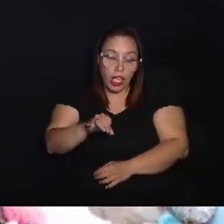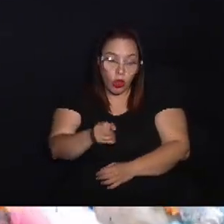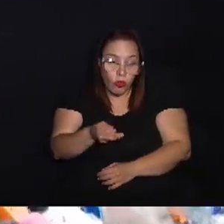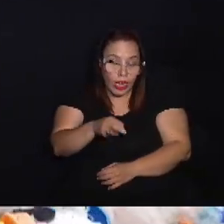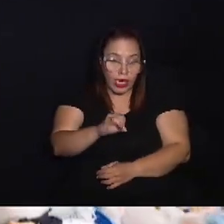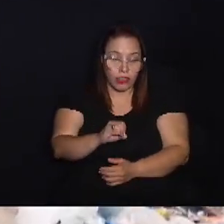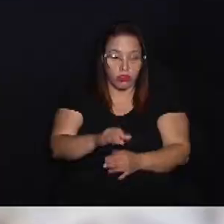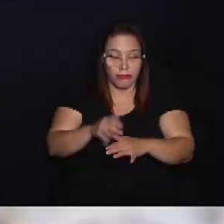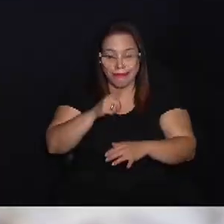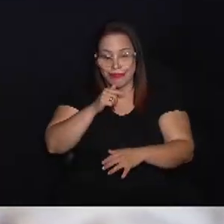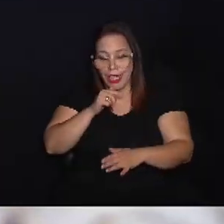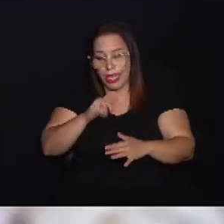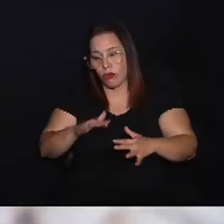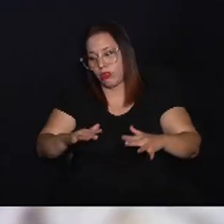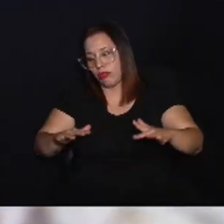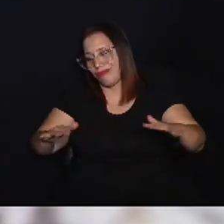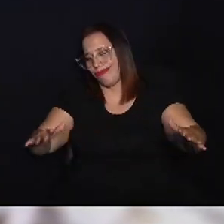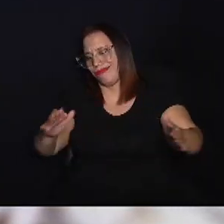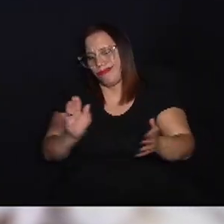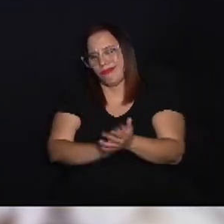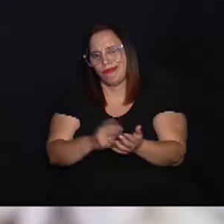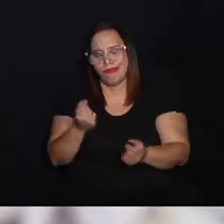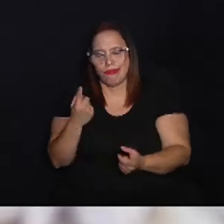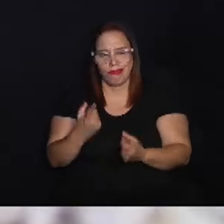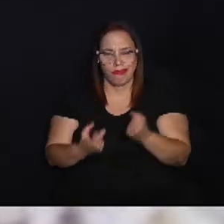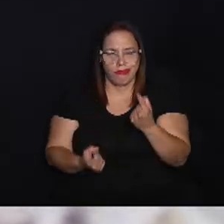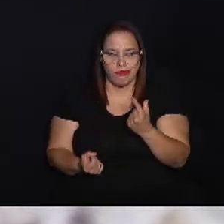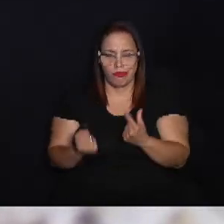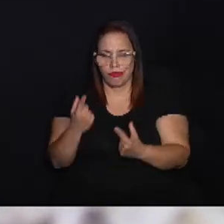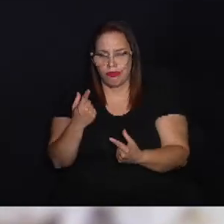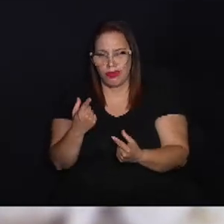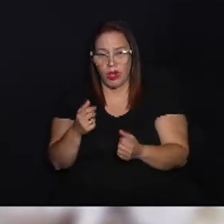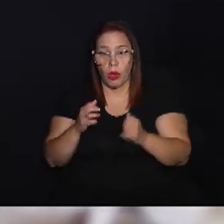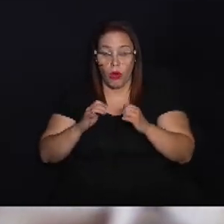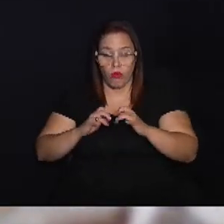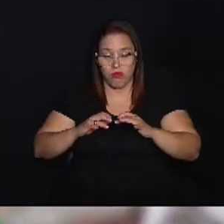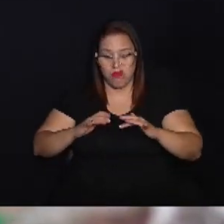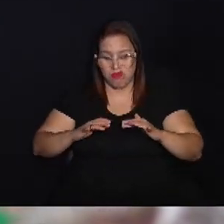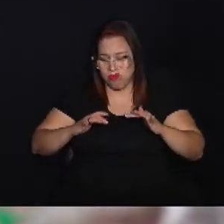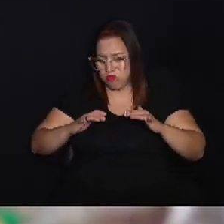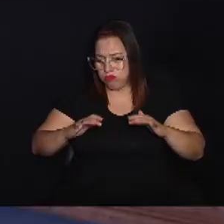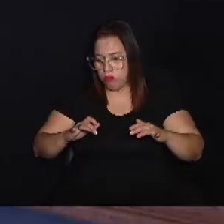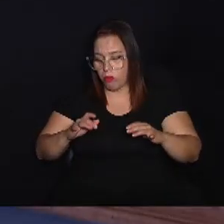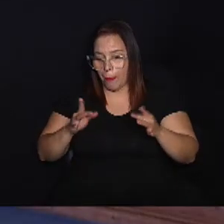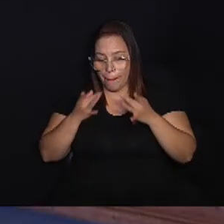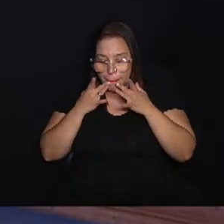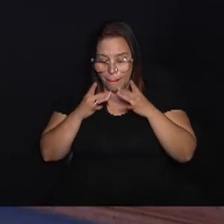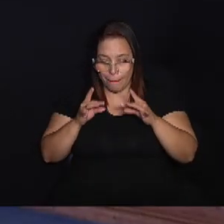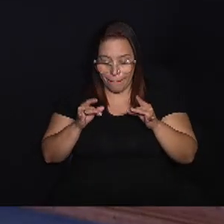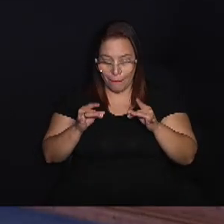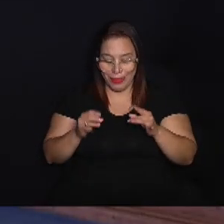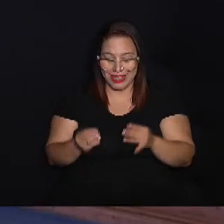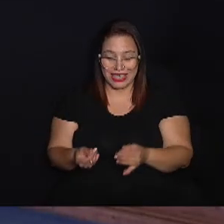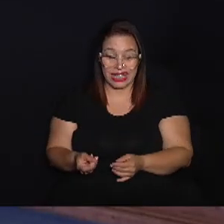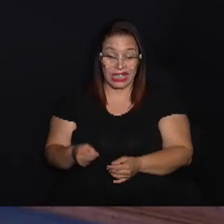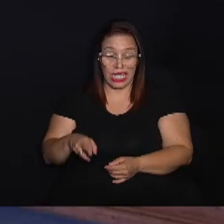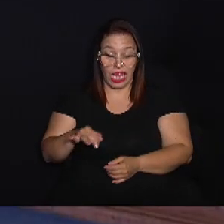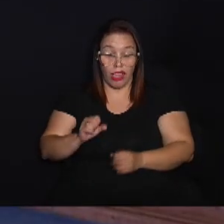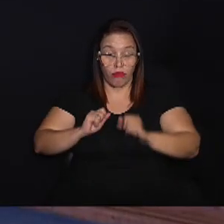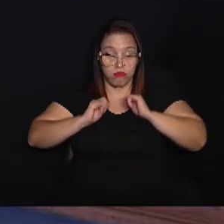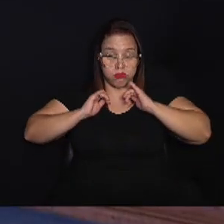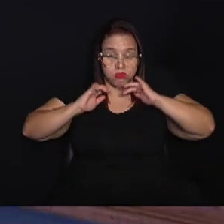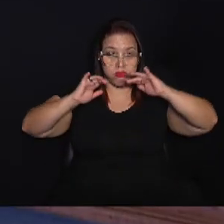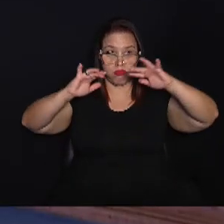freático, a água. E tem alguns materiais que eles se decompondo, tipo plástico, eles geram gases e poluem